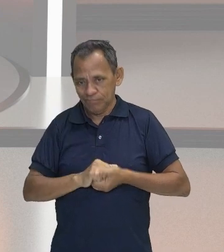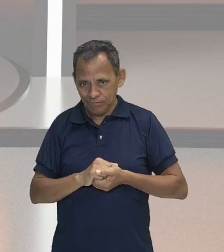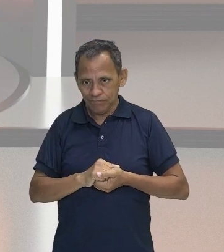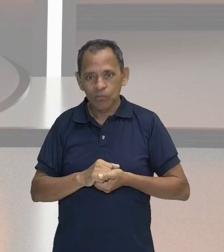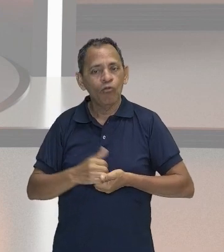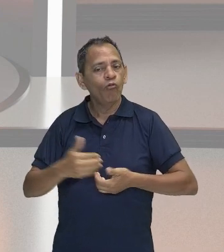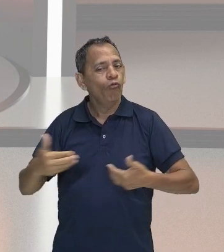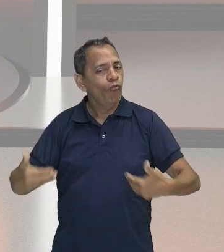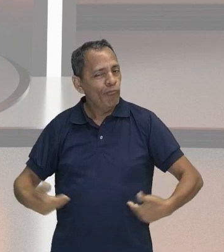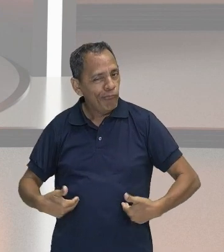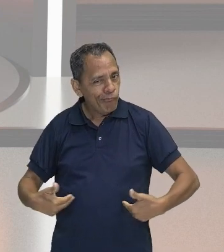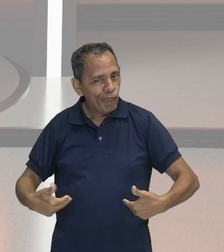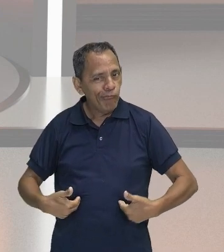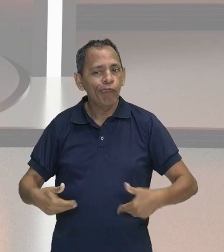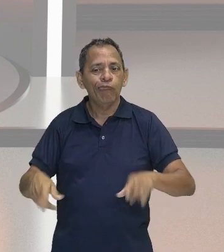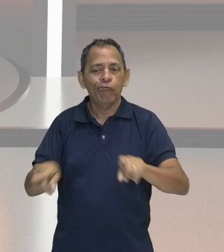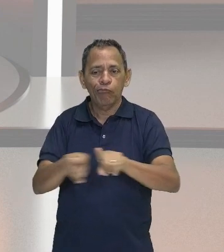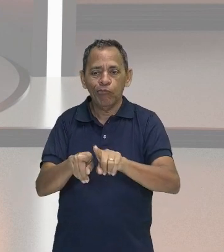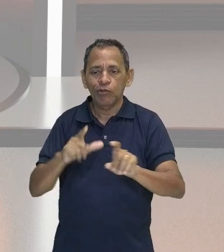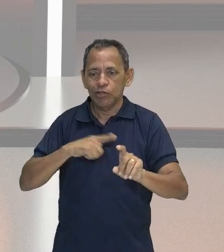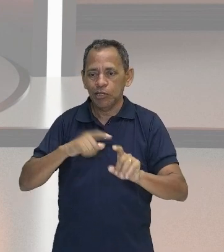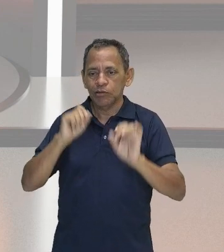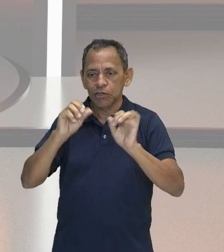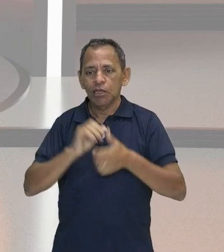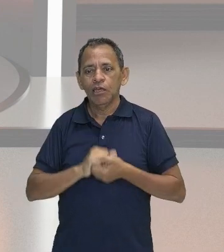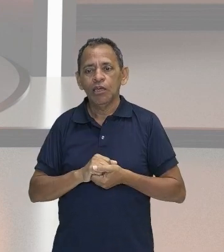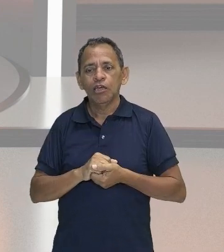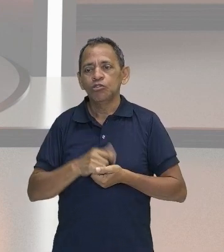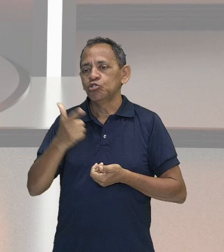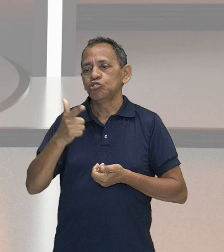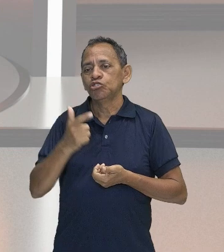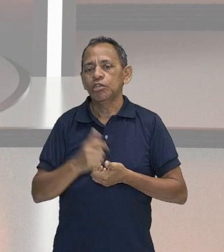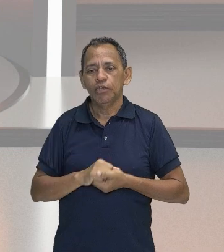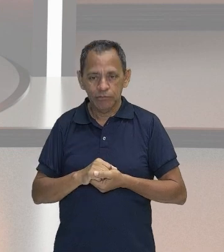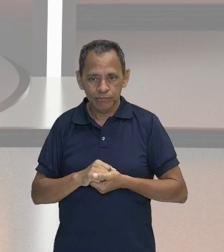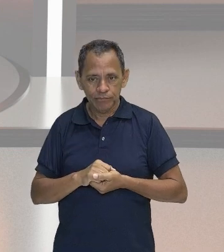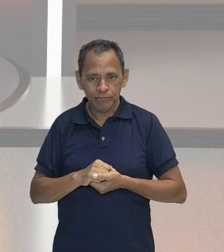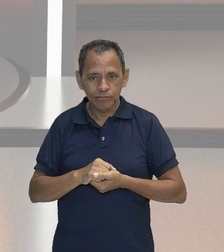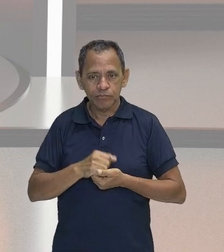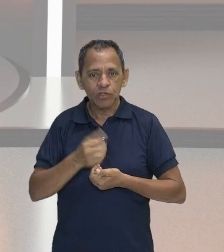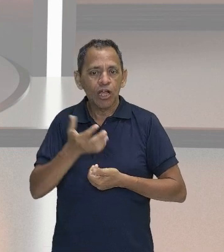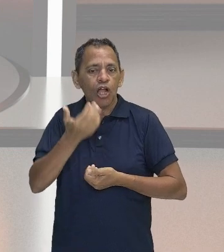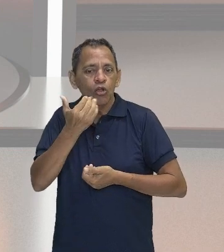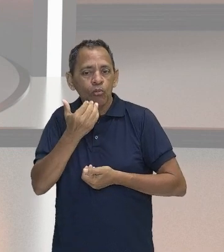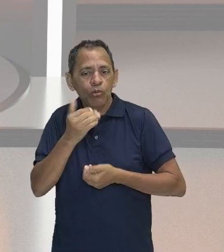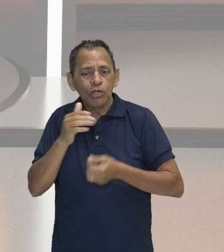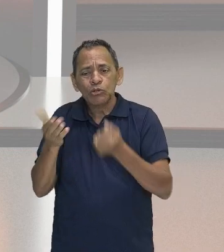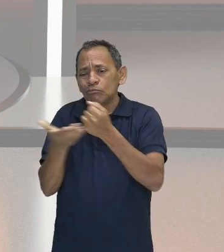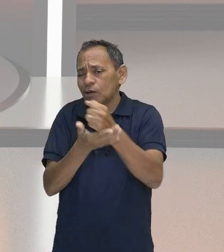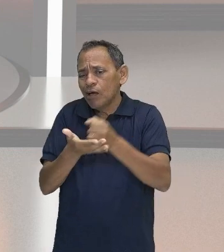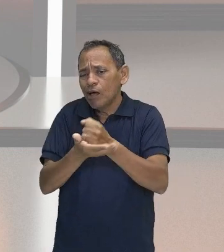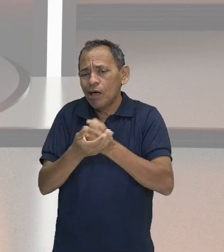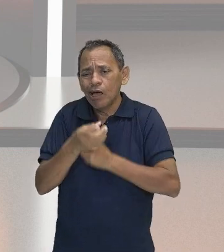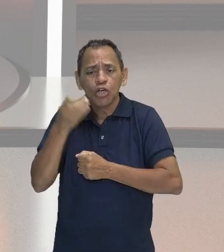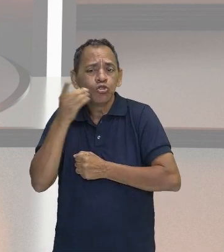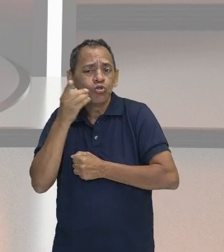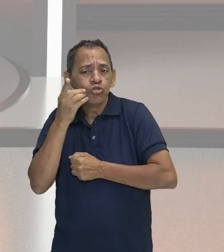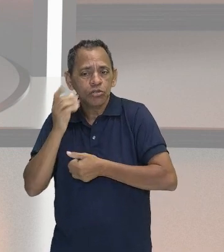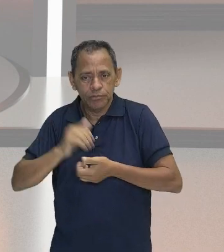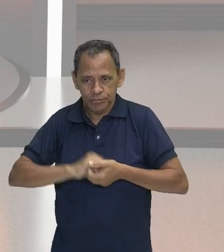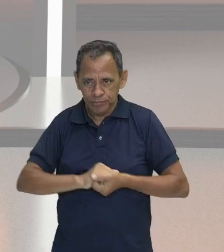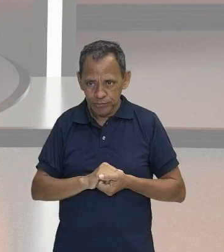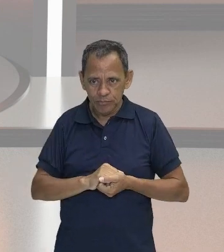de fome, que não possui todo as suas refeições básicas ali durante o dia, né? E isso é um retrato,